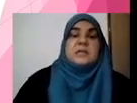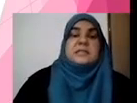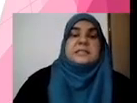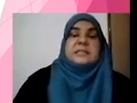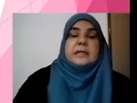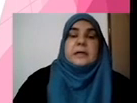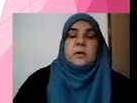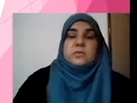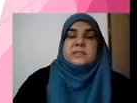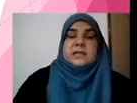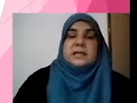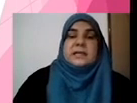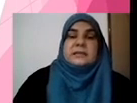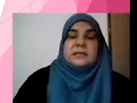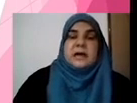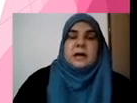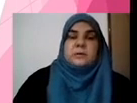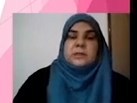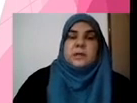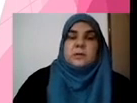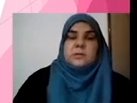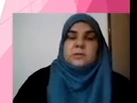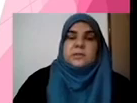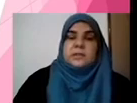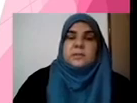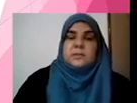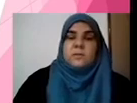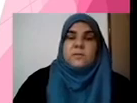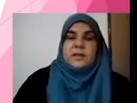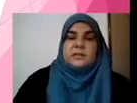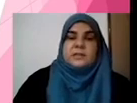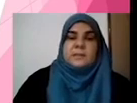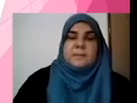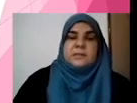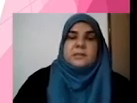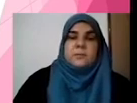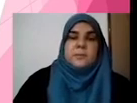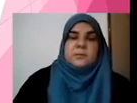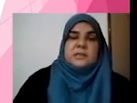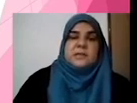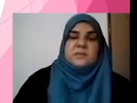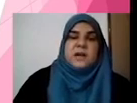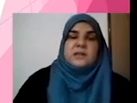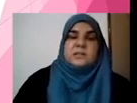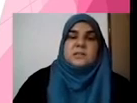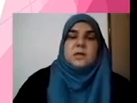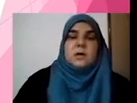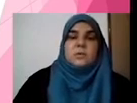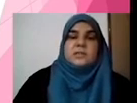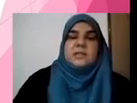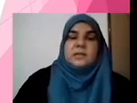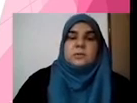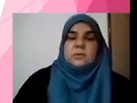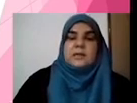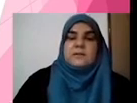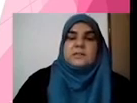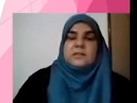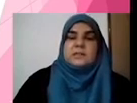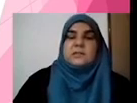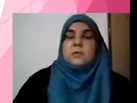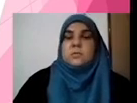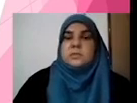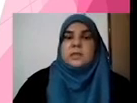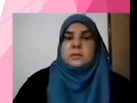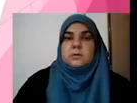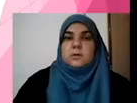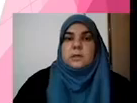circunferência circunscrita ao triângulo. Se eu traçar uma circunferência aqui passando pelos 3 vértices, o centro dela vai ser